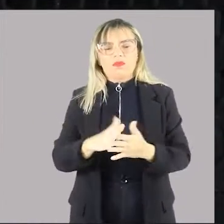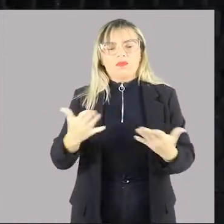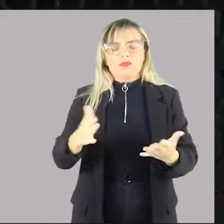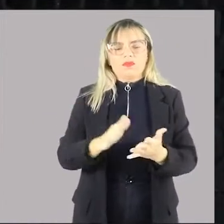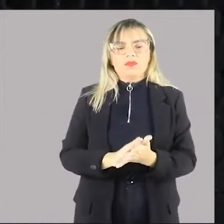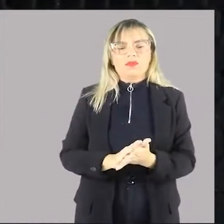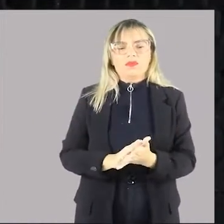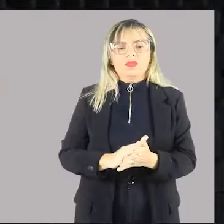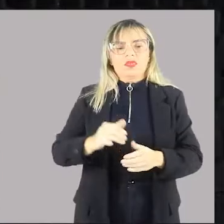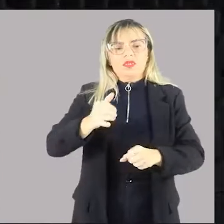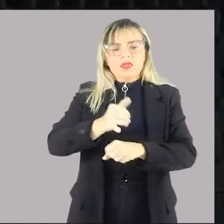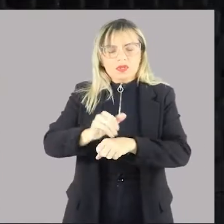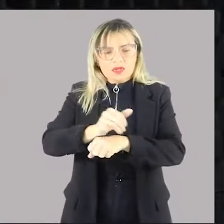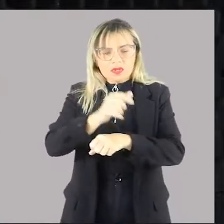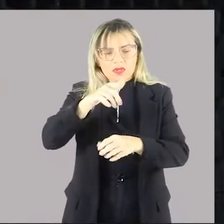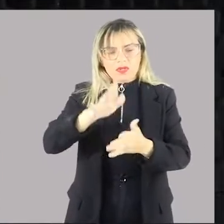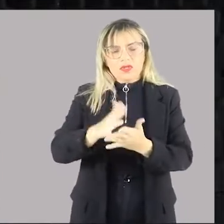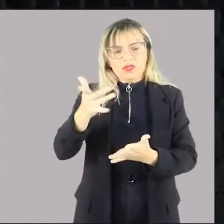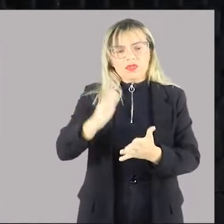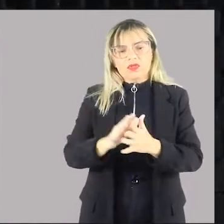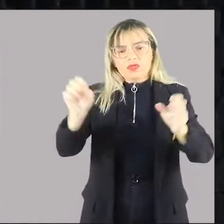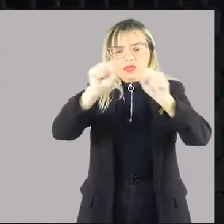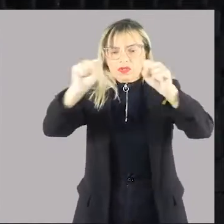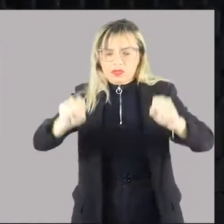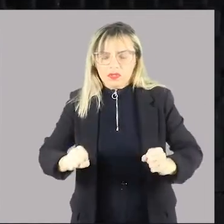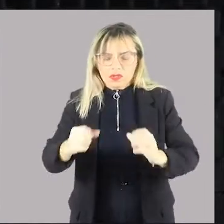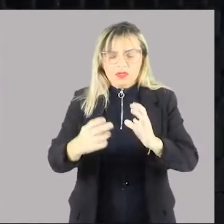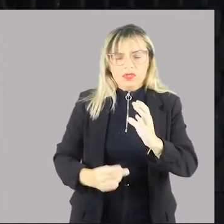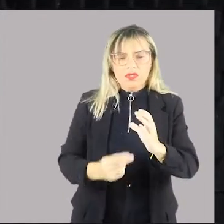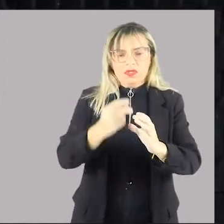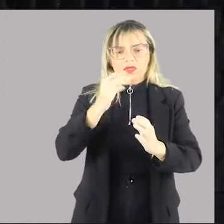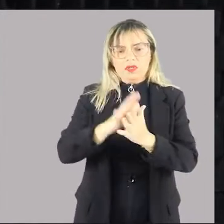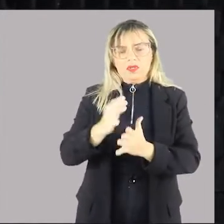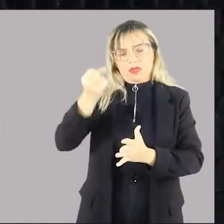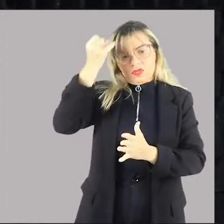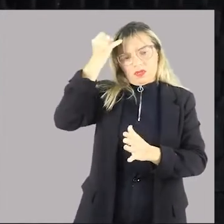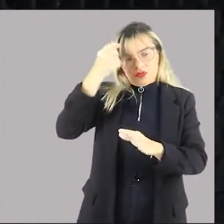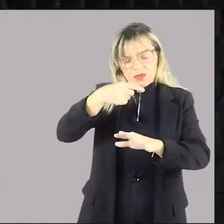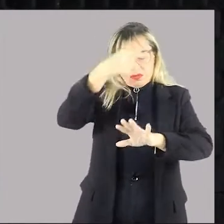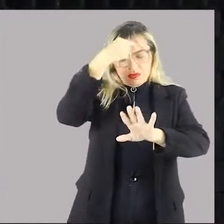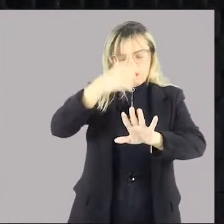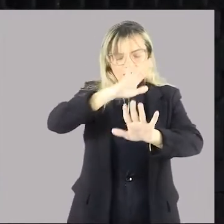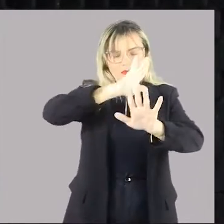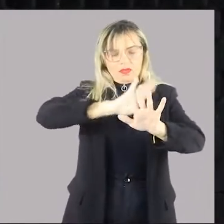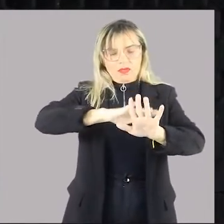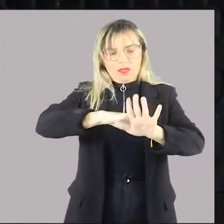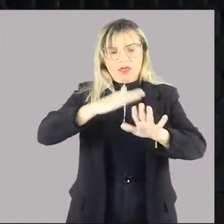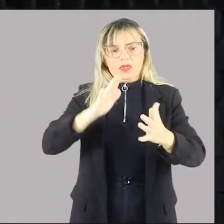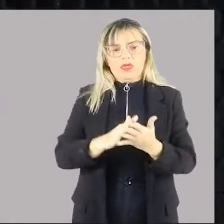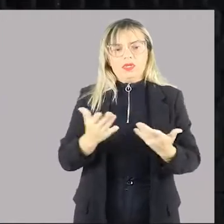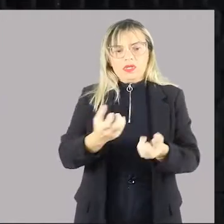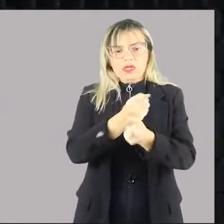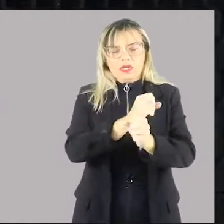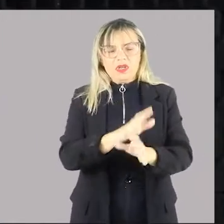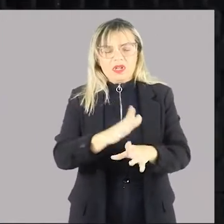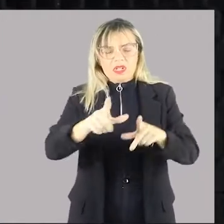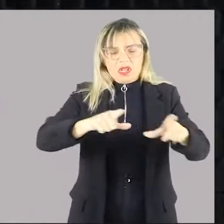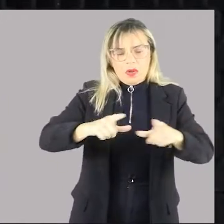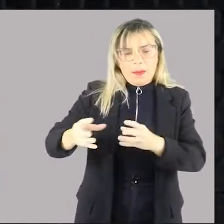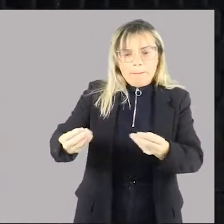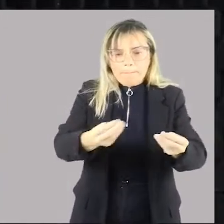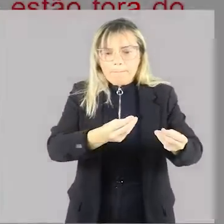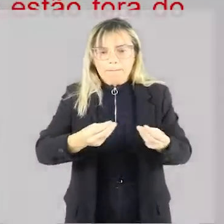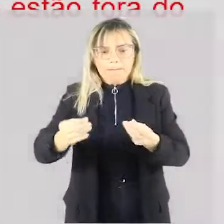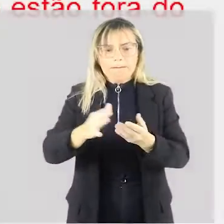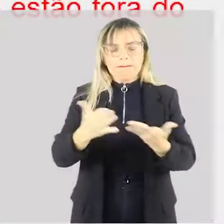Criados como mecanismos do sistema capitalista, da ideologia dele, do sistema capitalista, para explorar os trabalhadores.